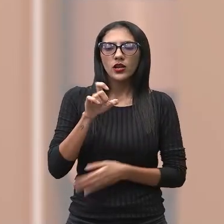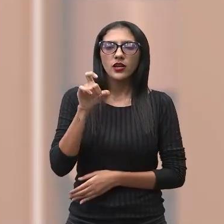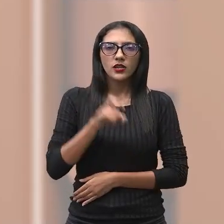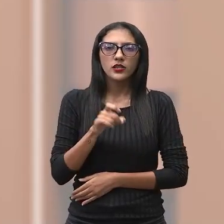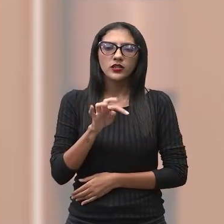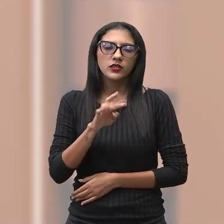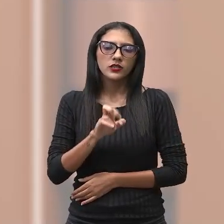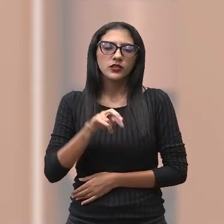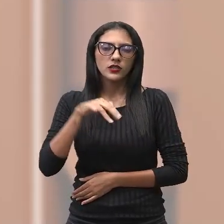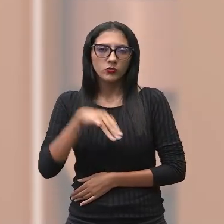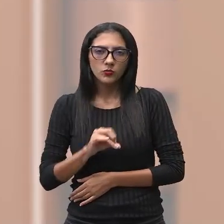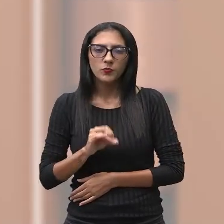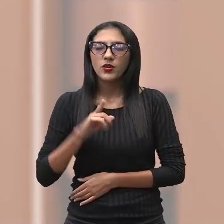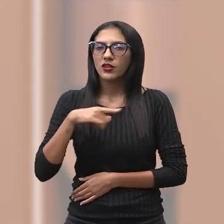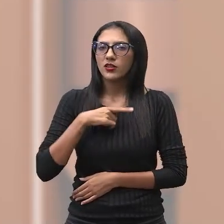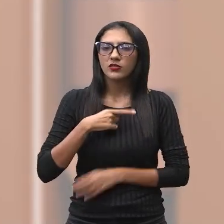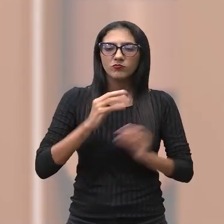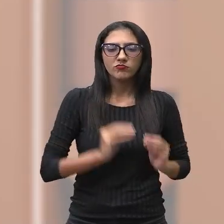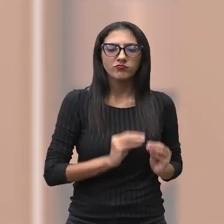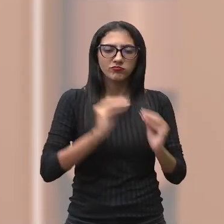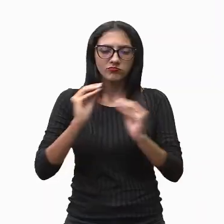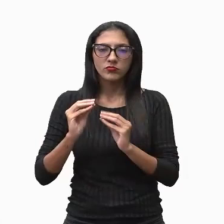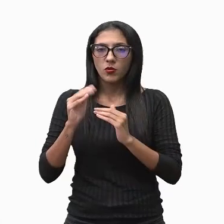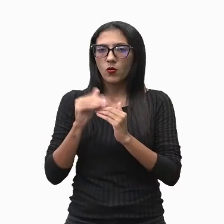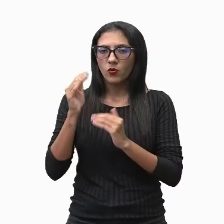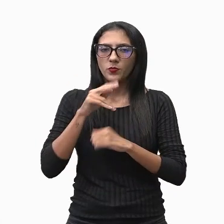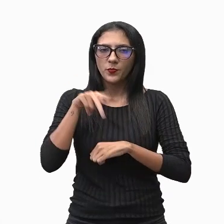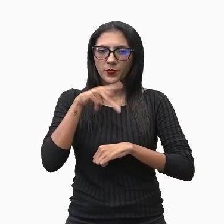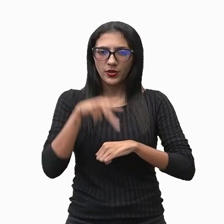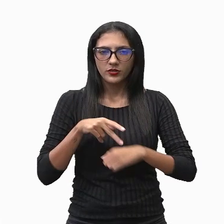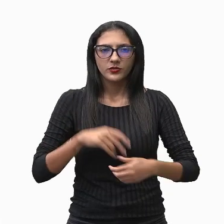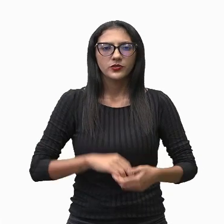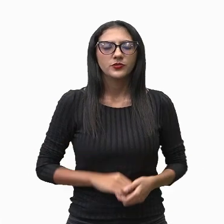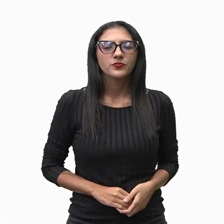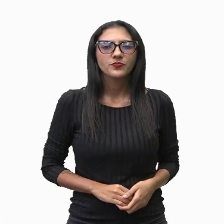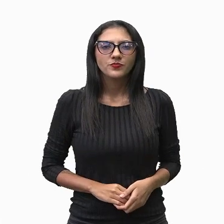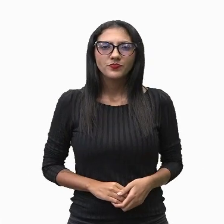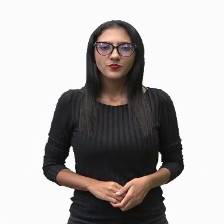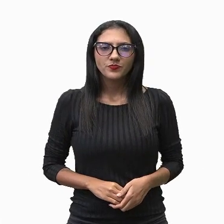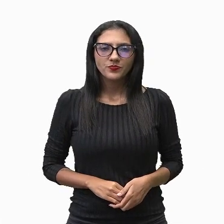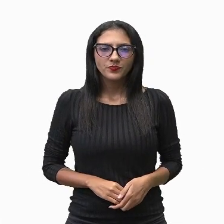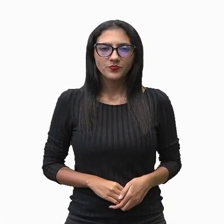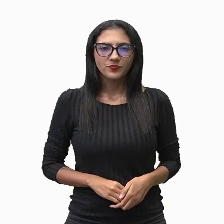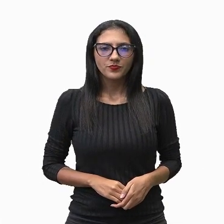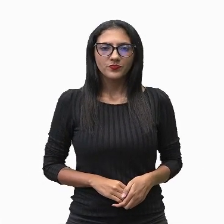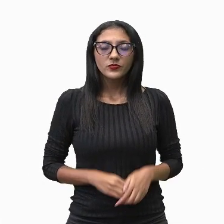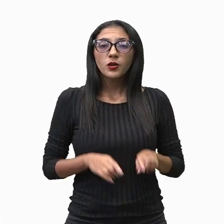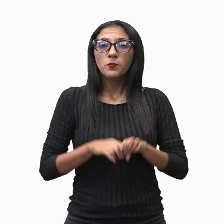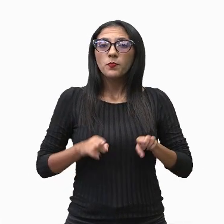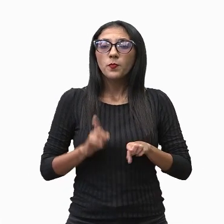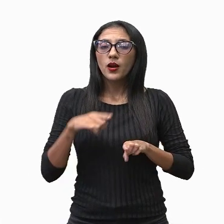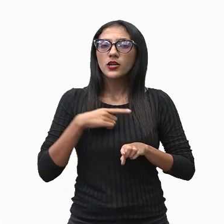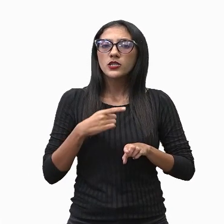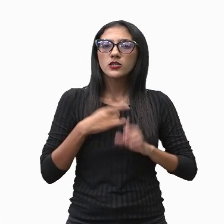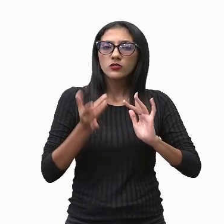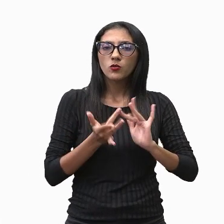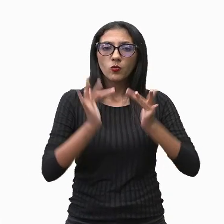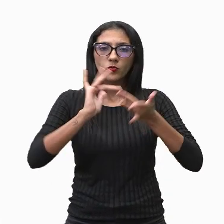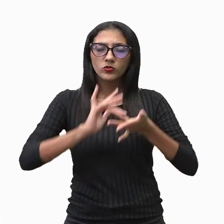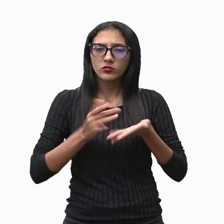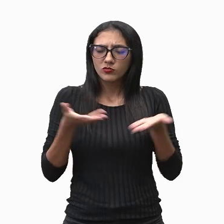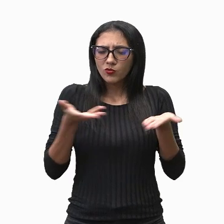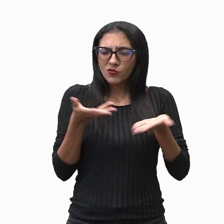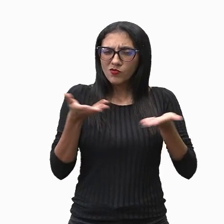fora. Mas enfim, vamos adiante. No contexto contemporâneo, ou seja, no contexto